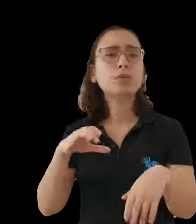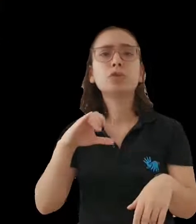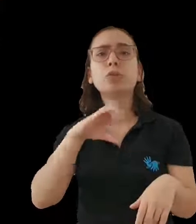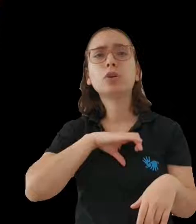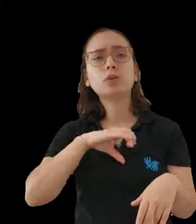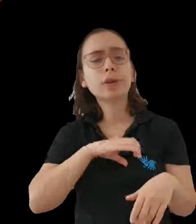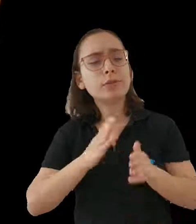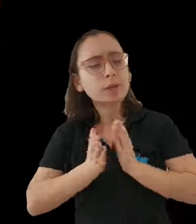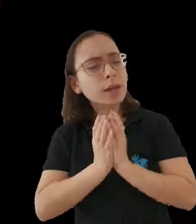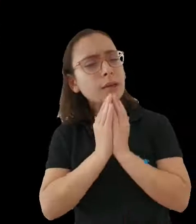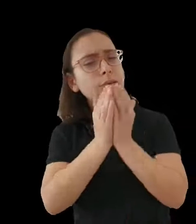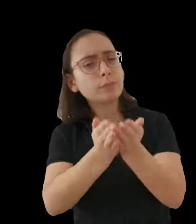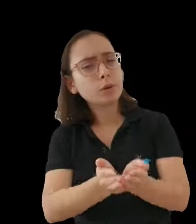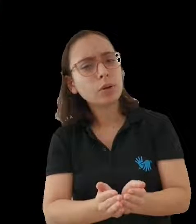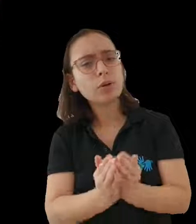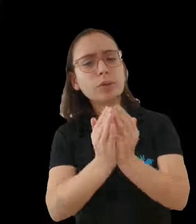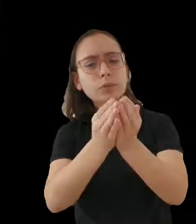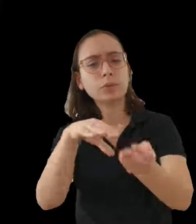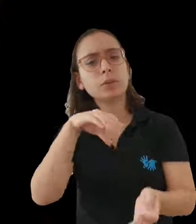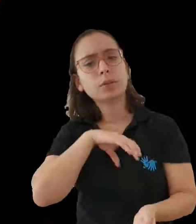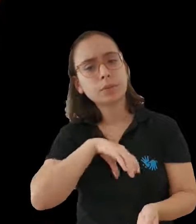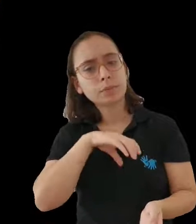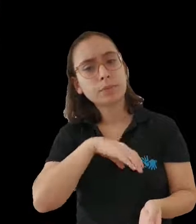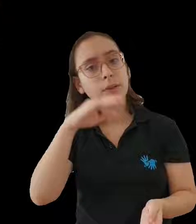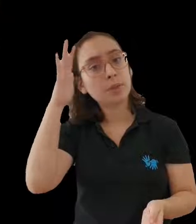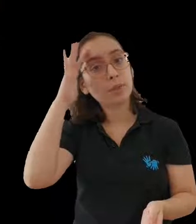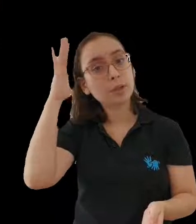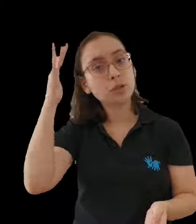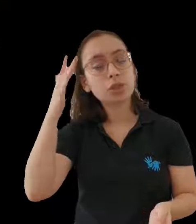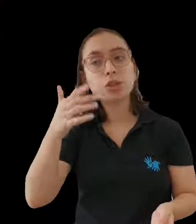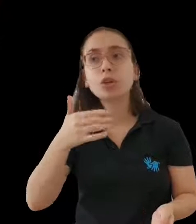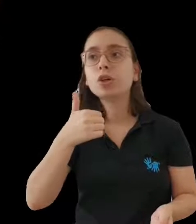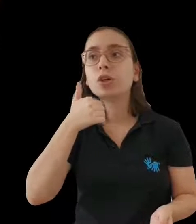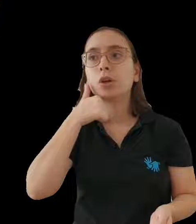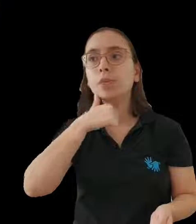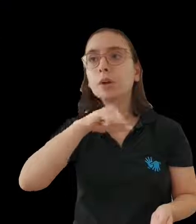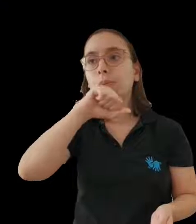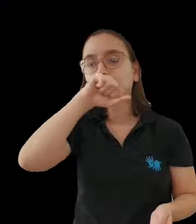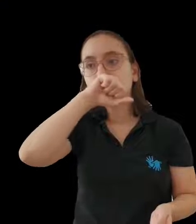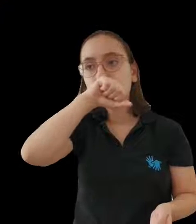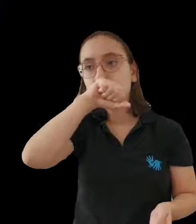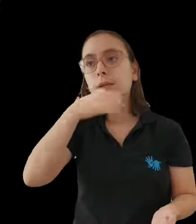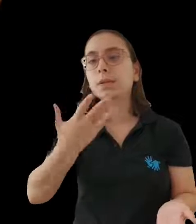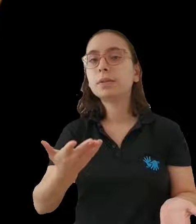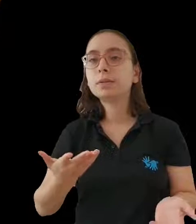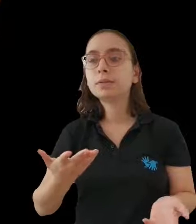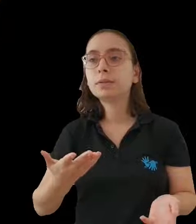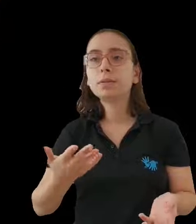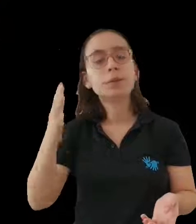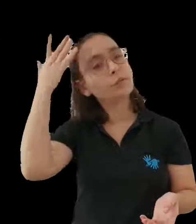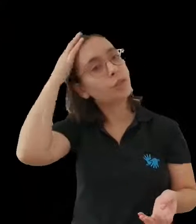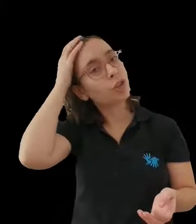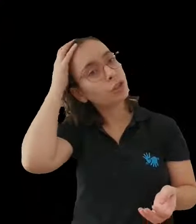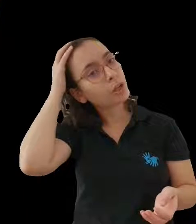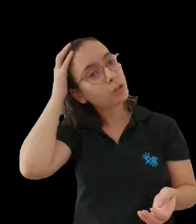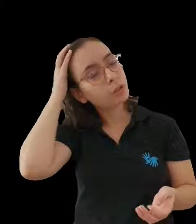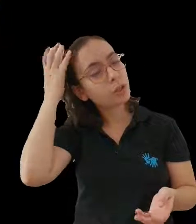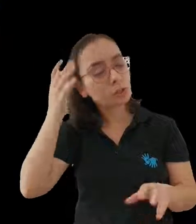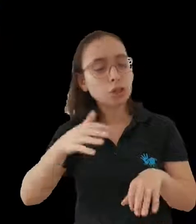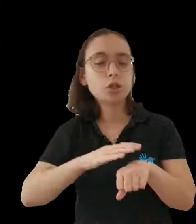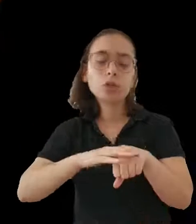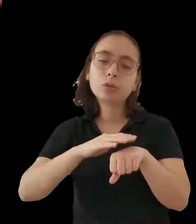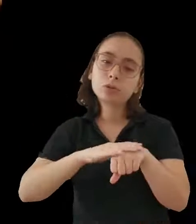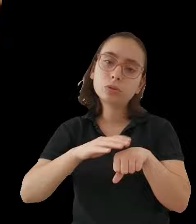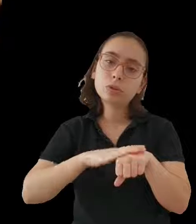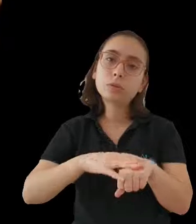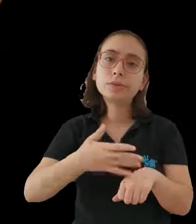nas caravelas, nos navios dos portugueses. Imagina que uma mãe chegou aqui, uma mulher chegou aqui, fez cafuné no